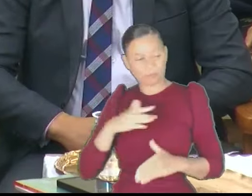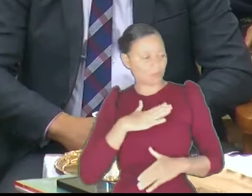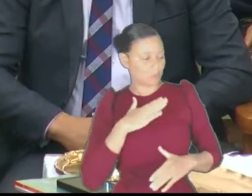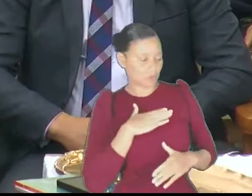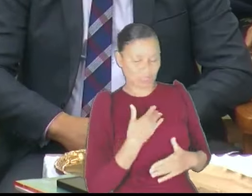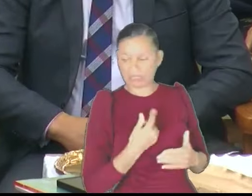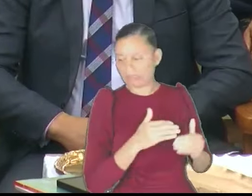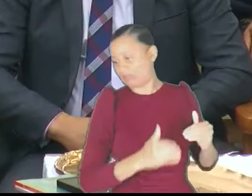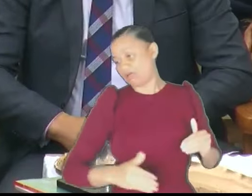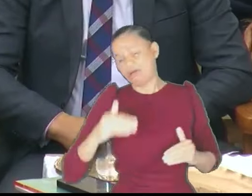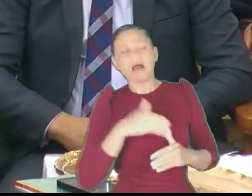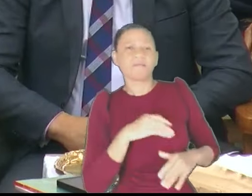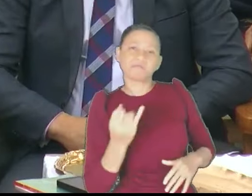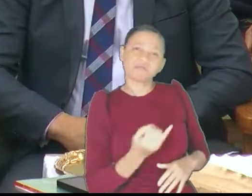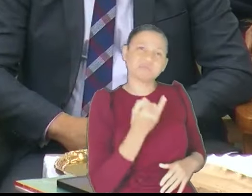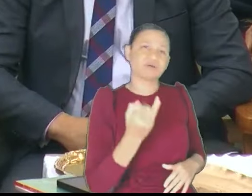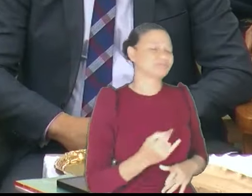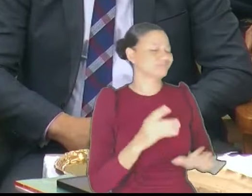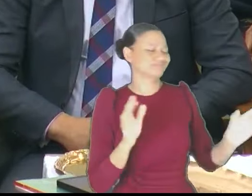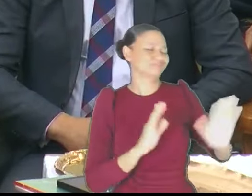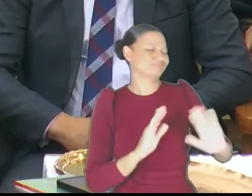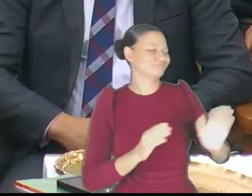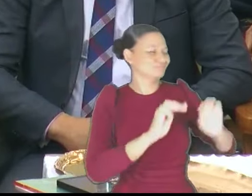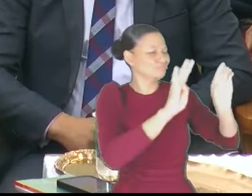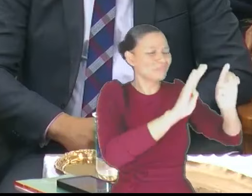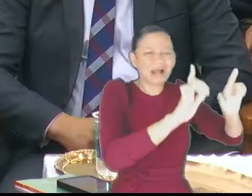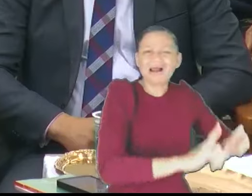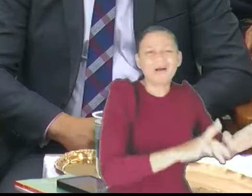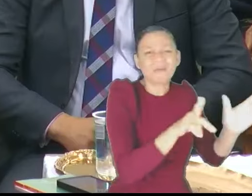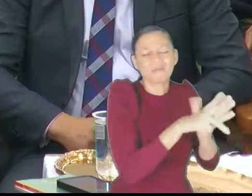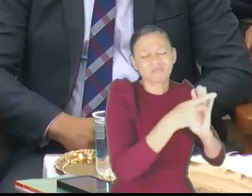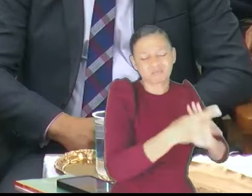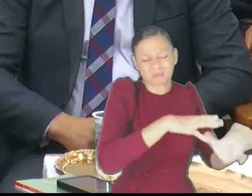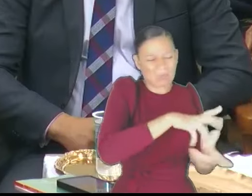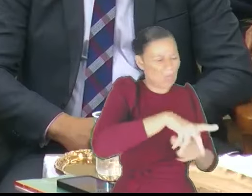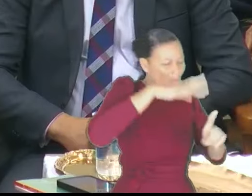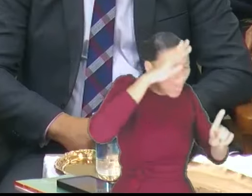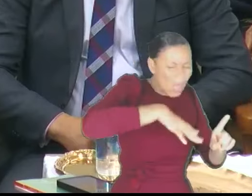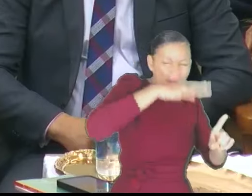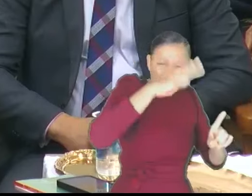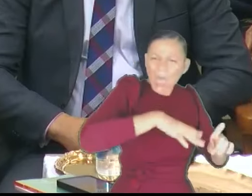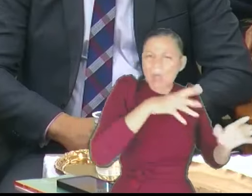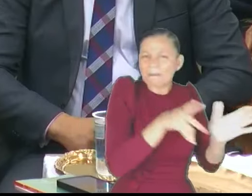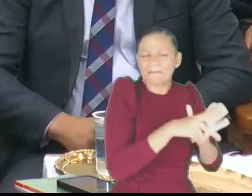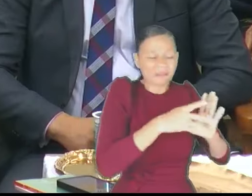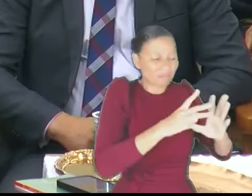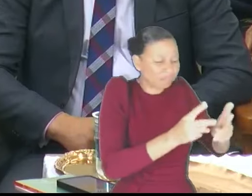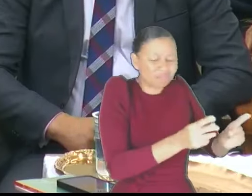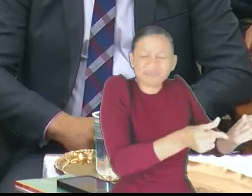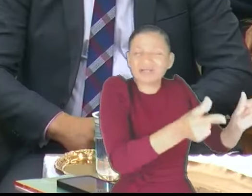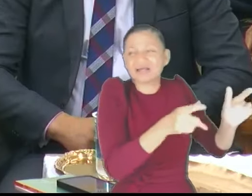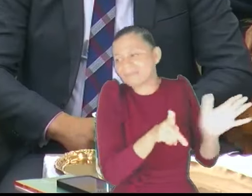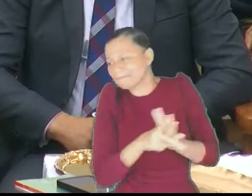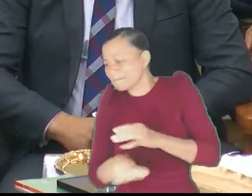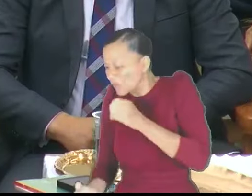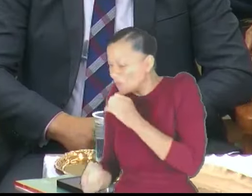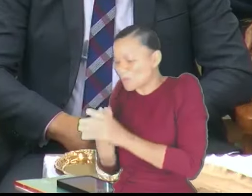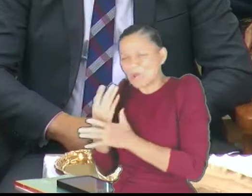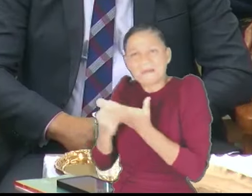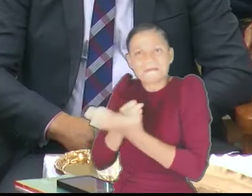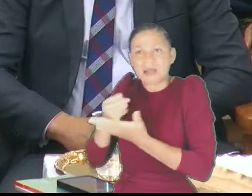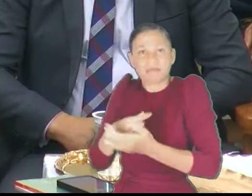tudo isso é importante. Mas não passa de Baais terreno que cessa, que se finda. A tua fonte é ele, por quê? Porque